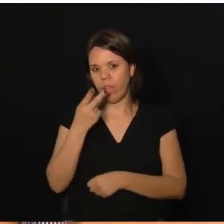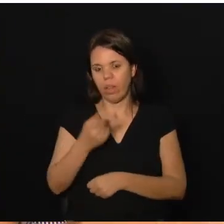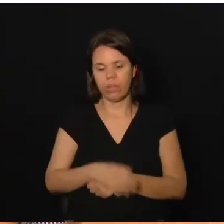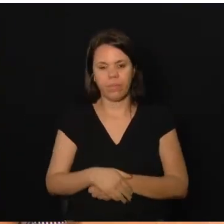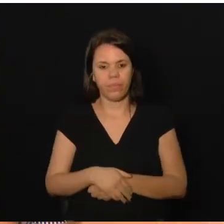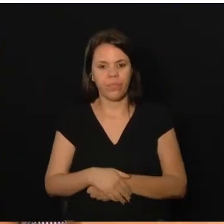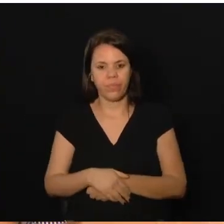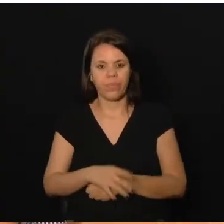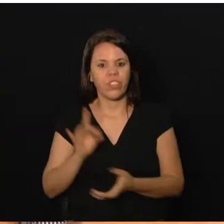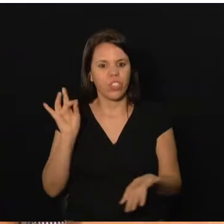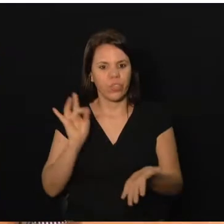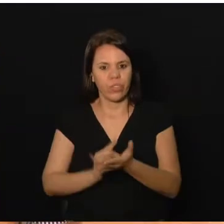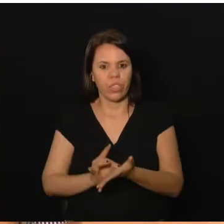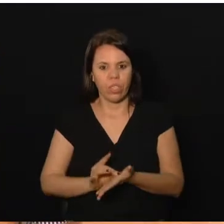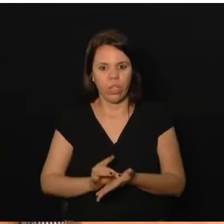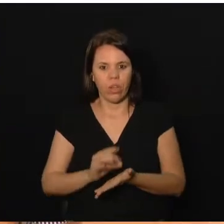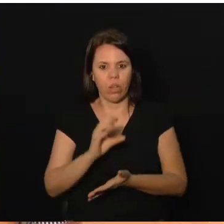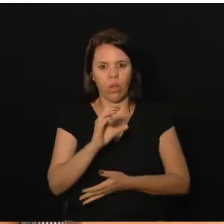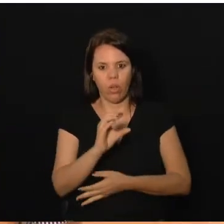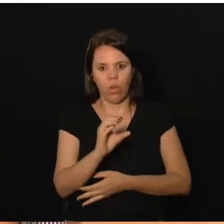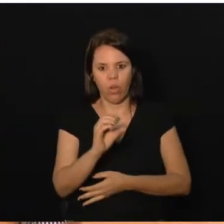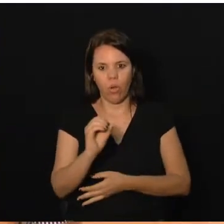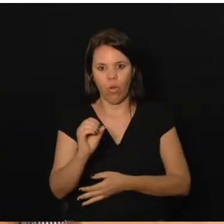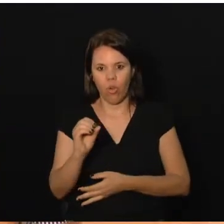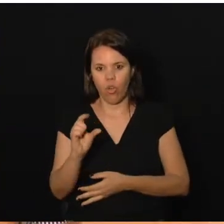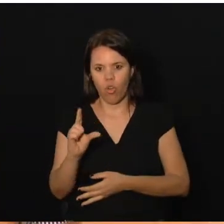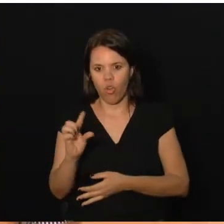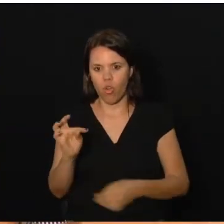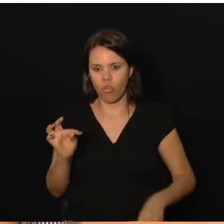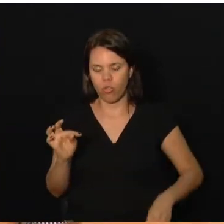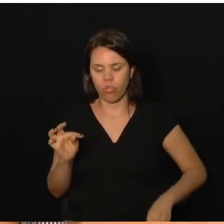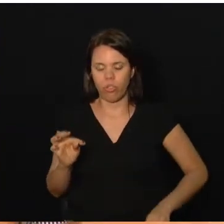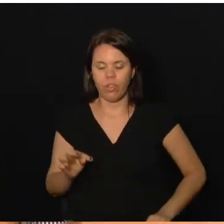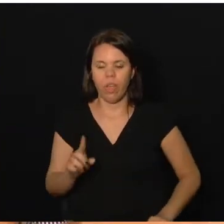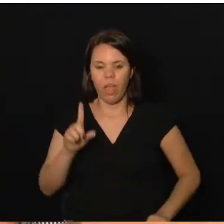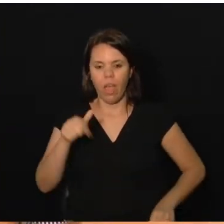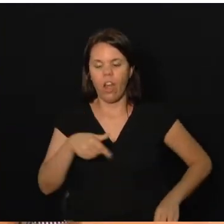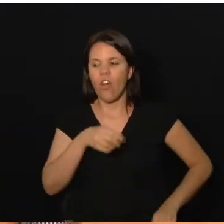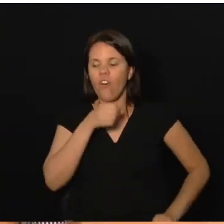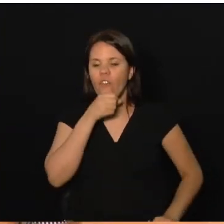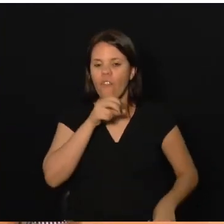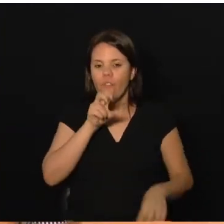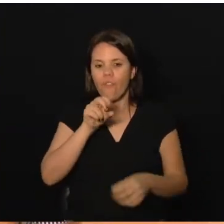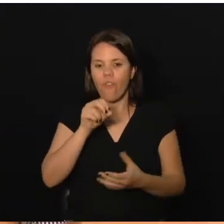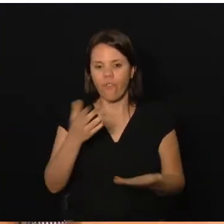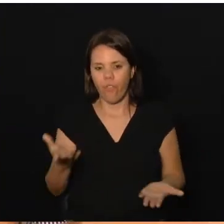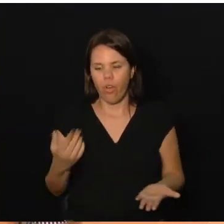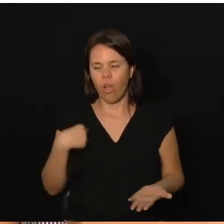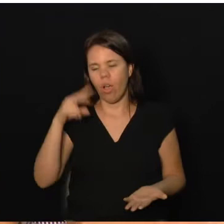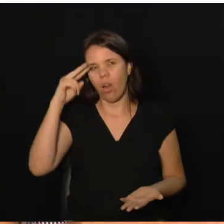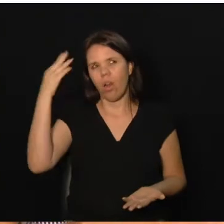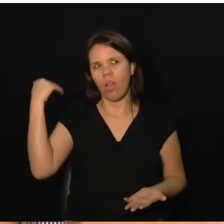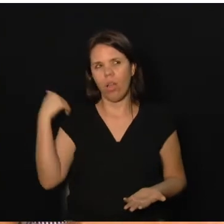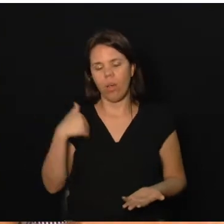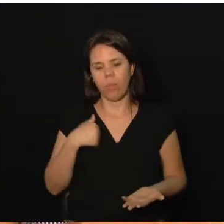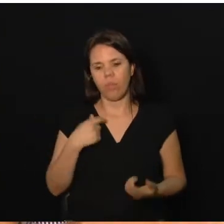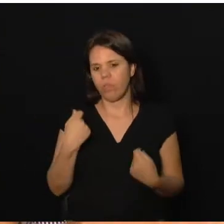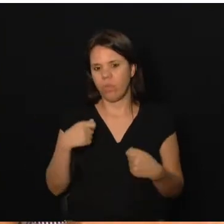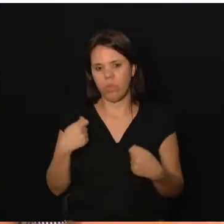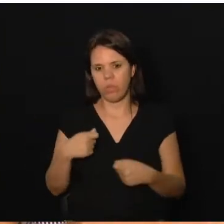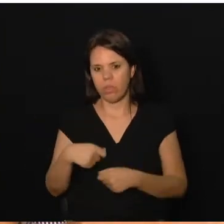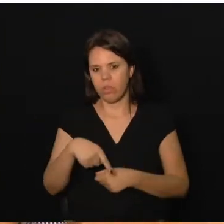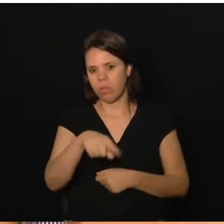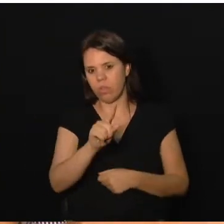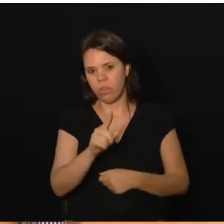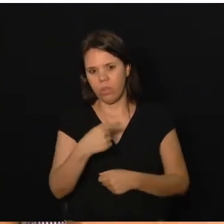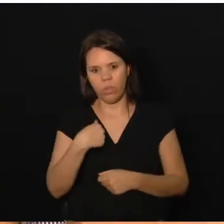os verdadeiros coaches eram os avós. Né? Então, eu lembro muito da minha avó dizendo assim, eu